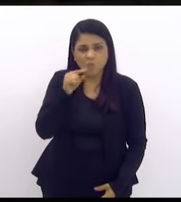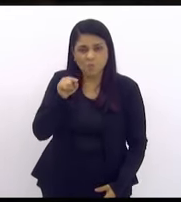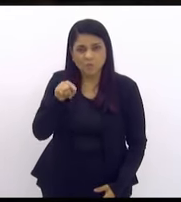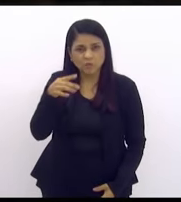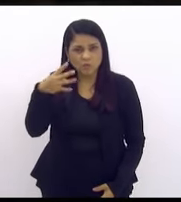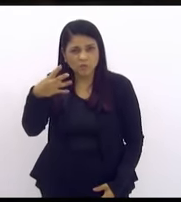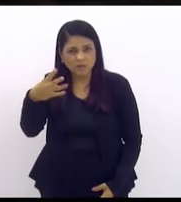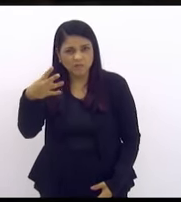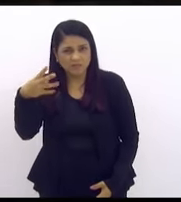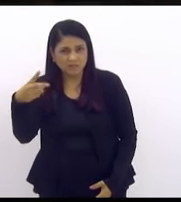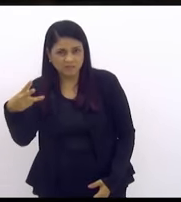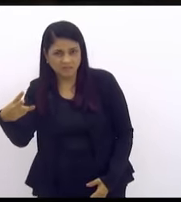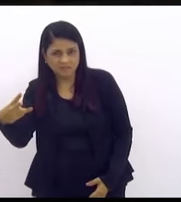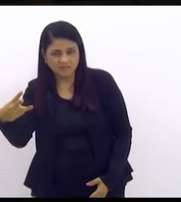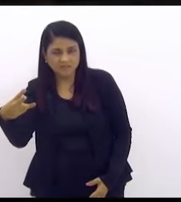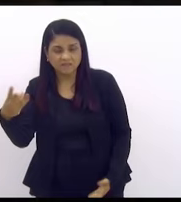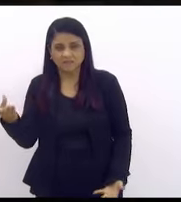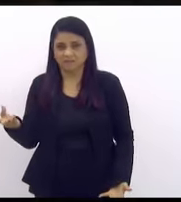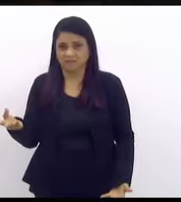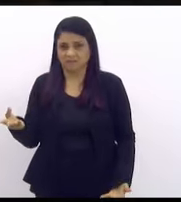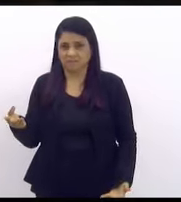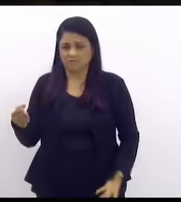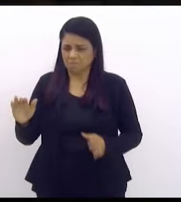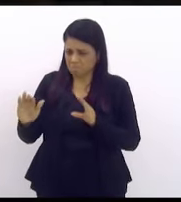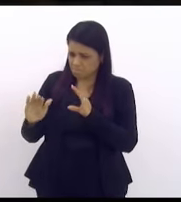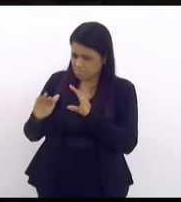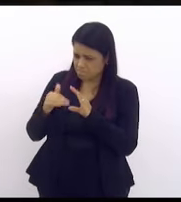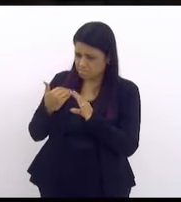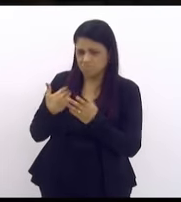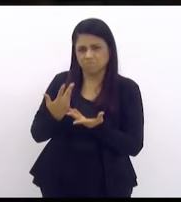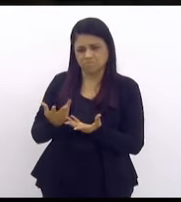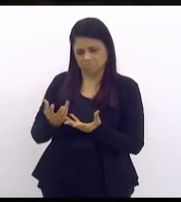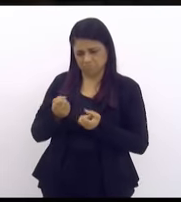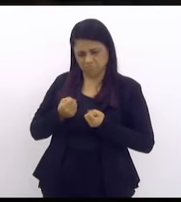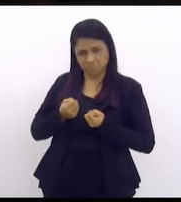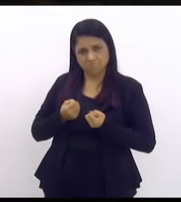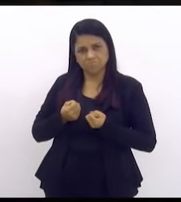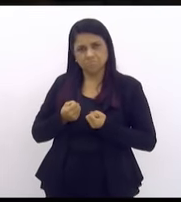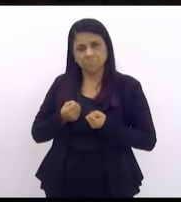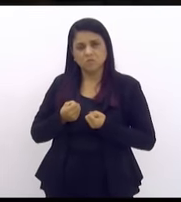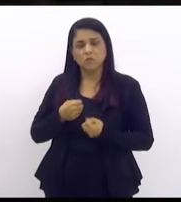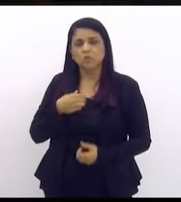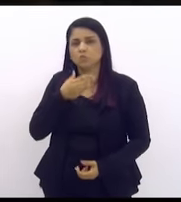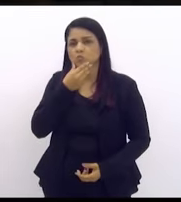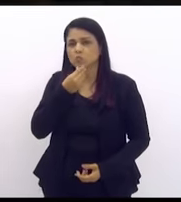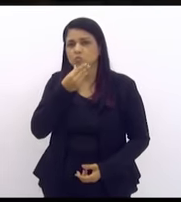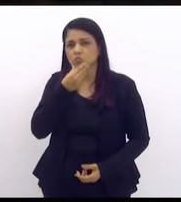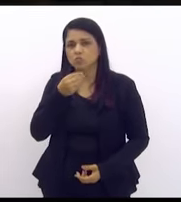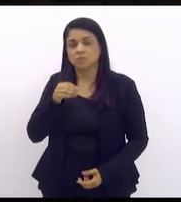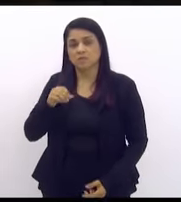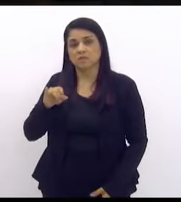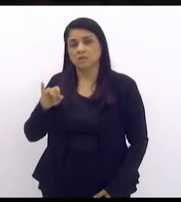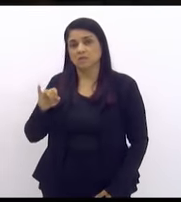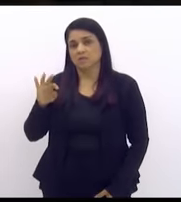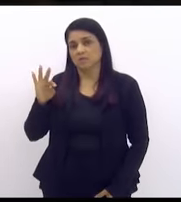1,43%. Eu recebi uma mensagem hoje de um senhor chamado Itamar,